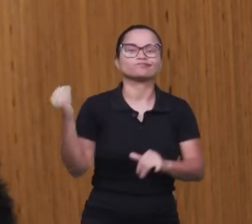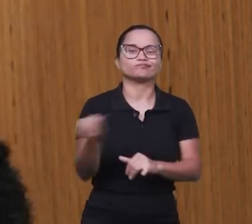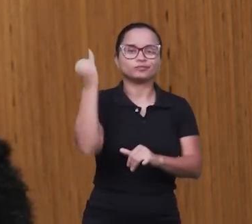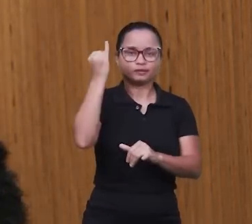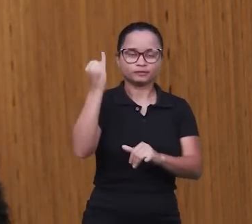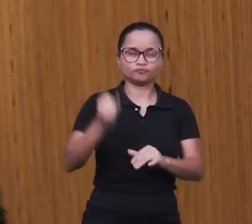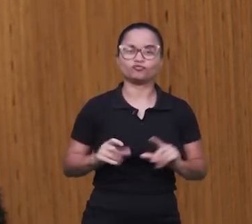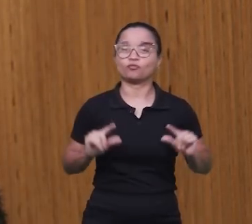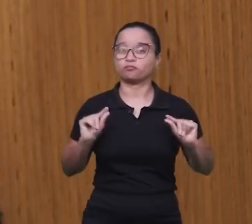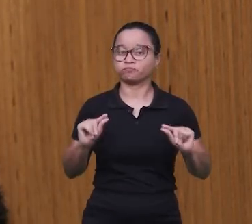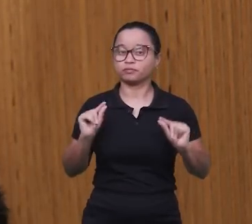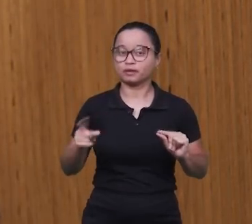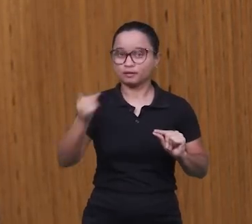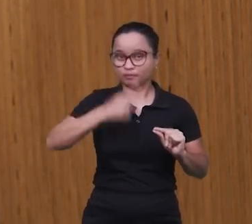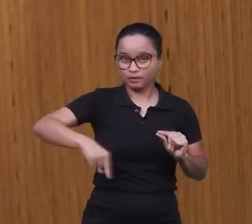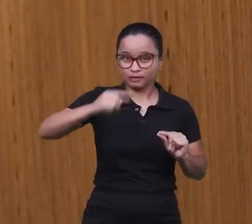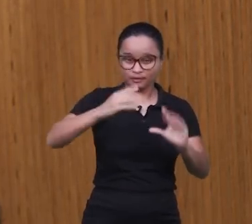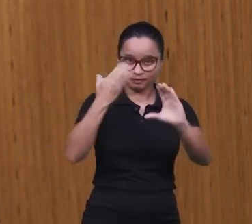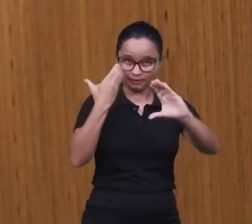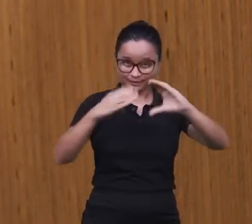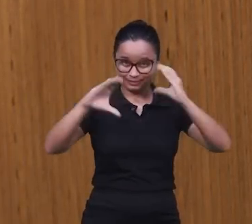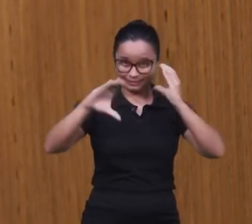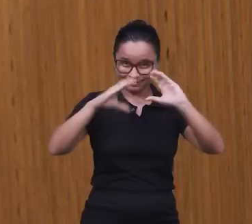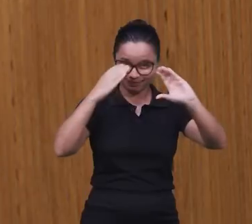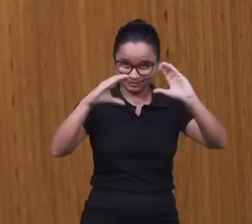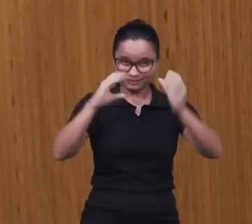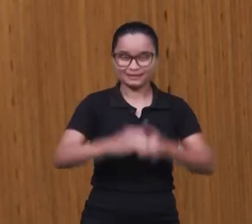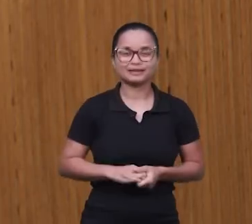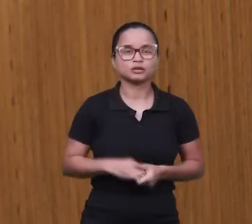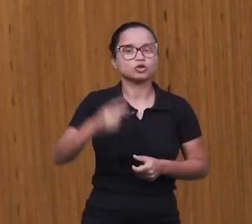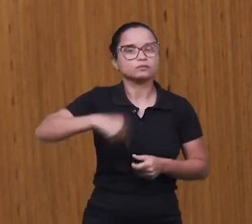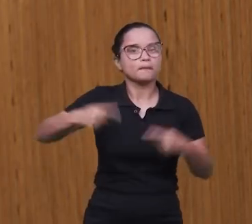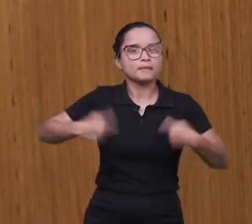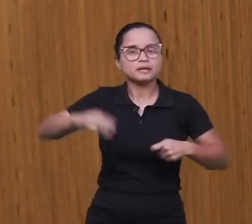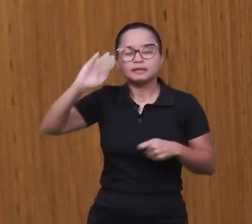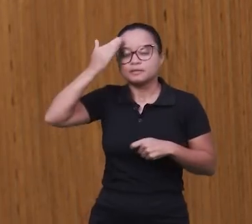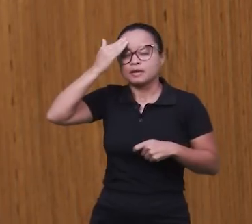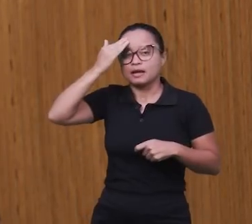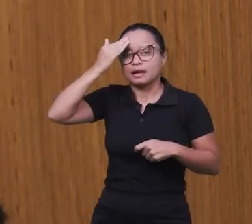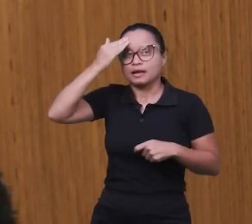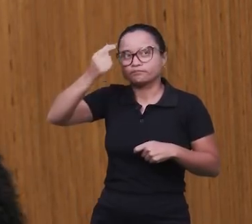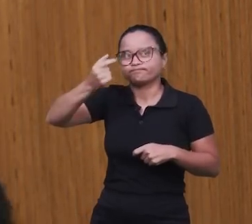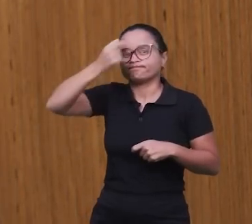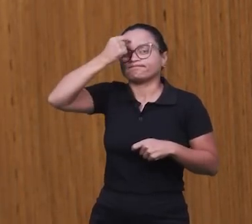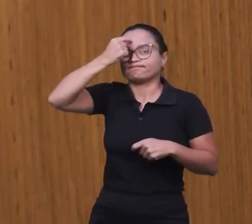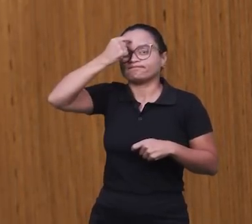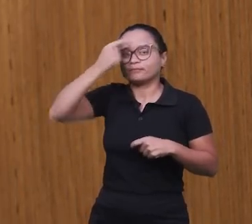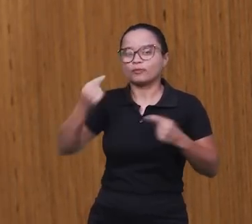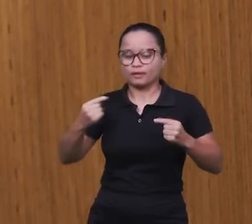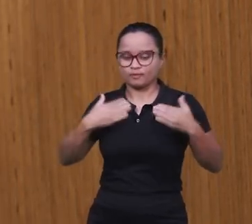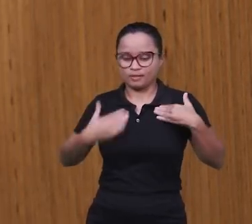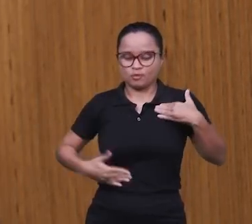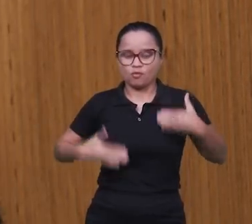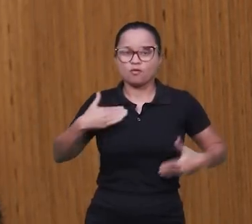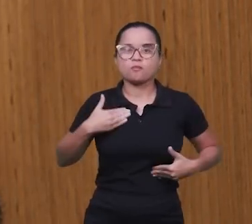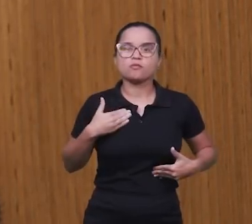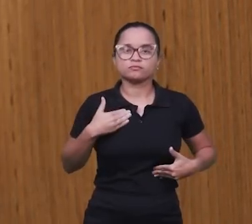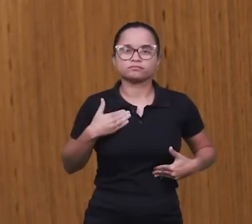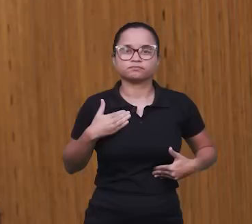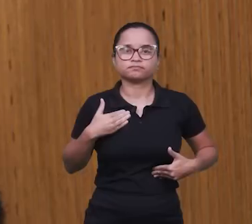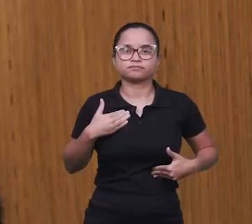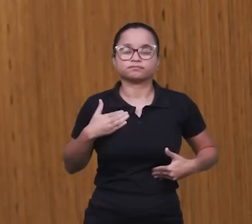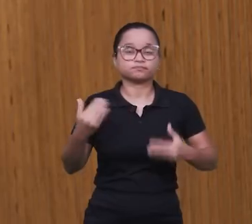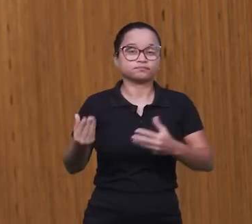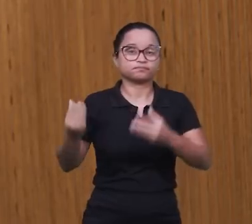importante. Para trabalharmos a voz cantada, nós precisamos ter a consciência de que existe uma região do corpo